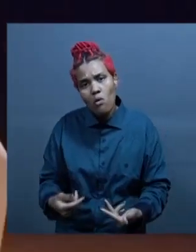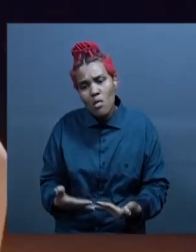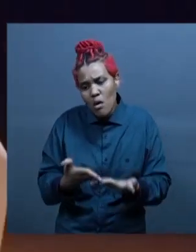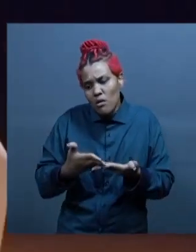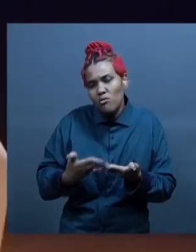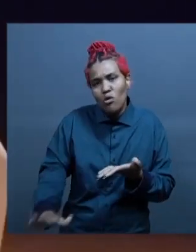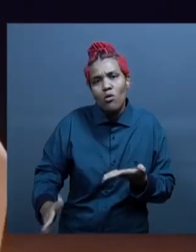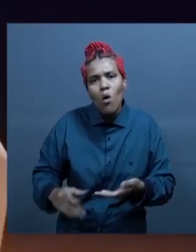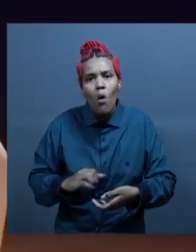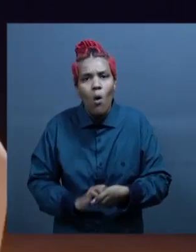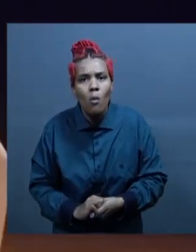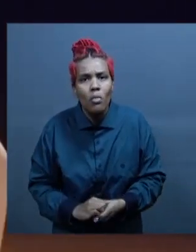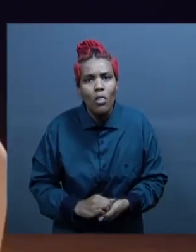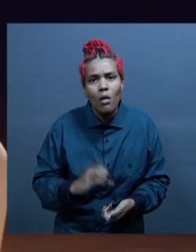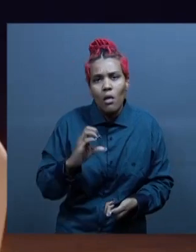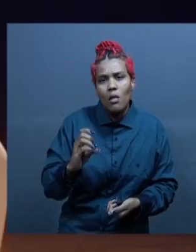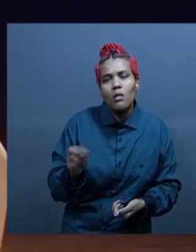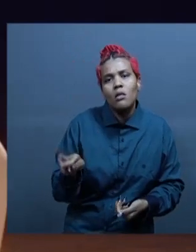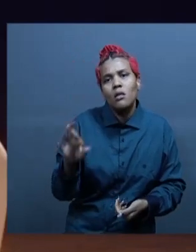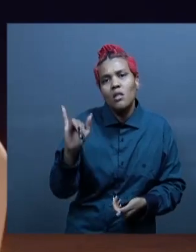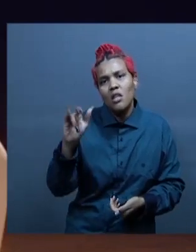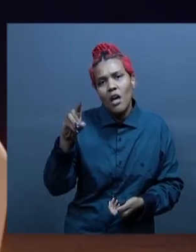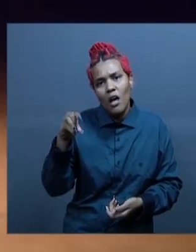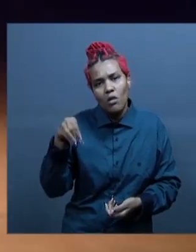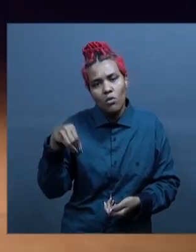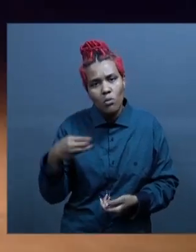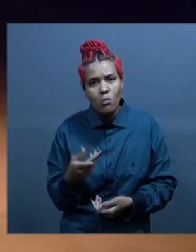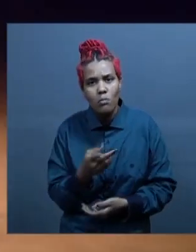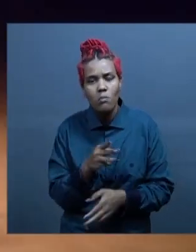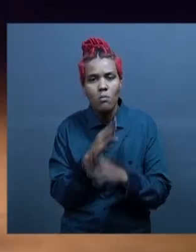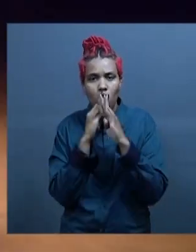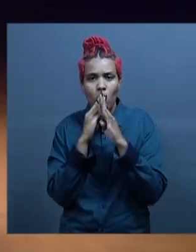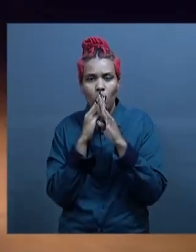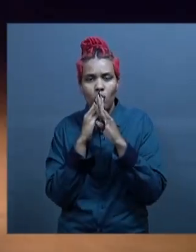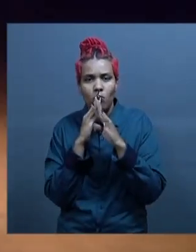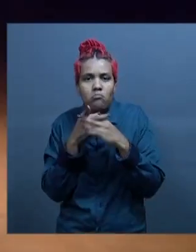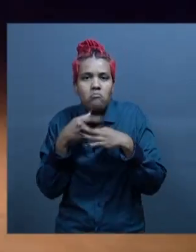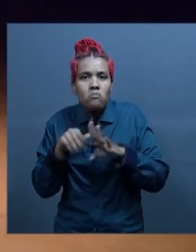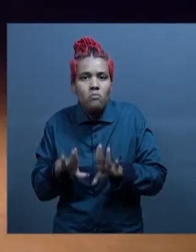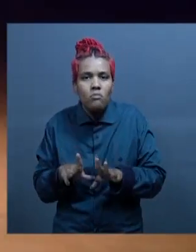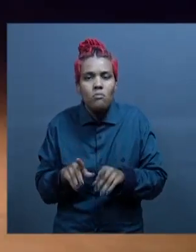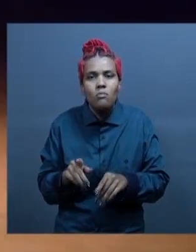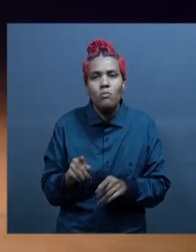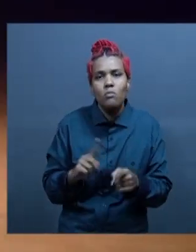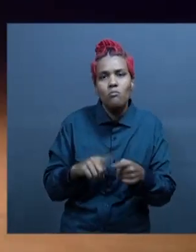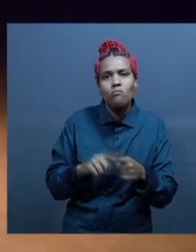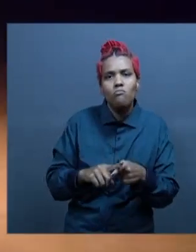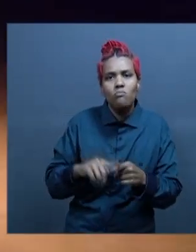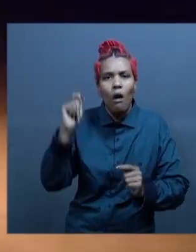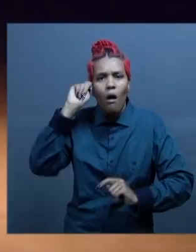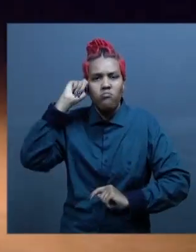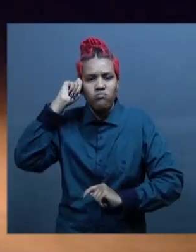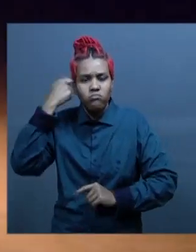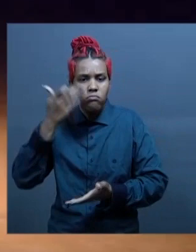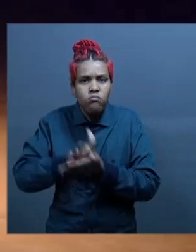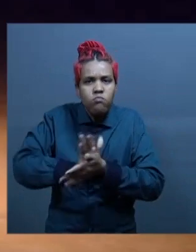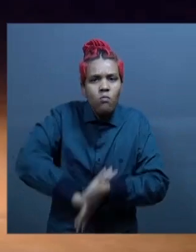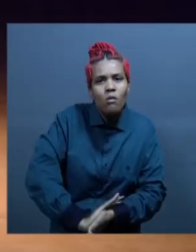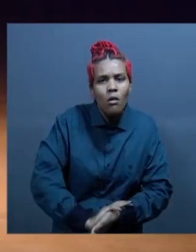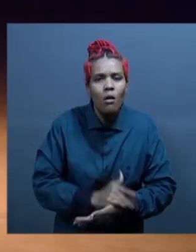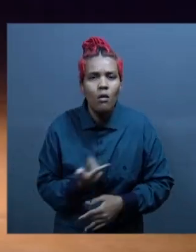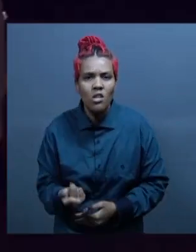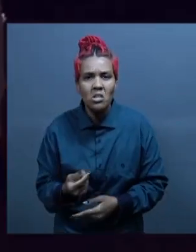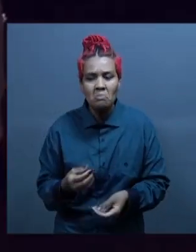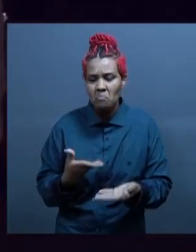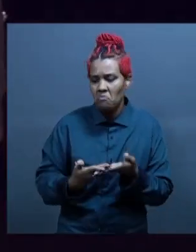vendas pois se tratava de um termo racista sabia disso fiquei chocada já não não cabe